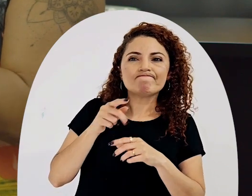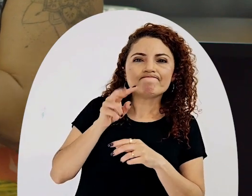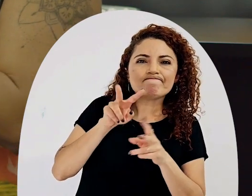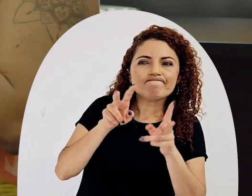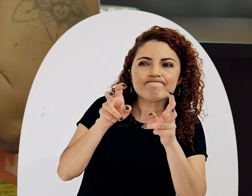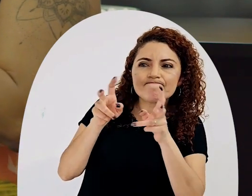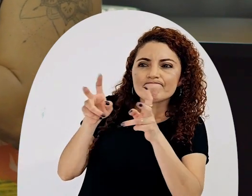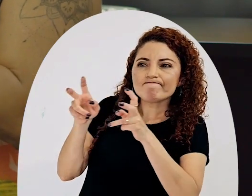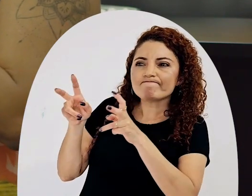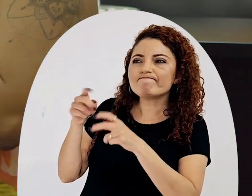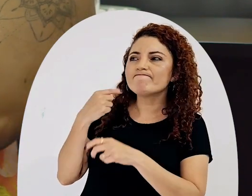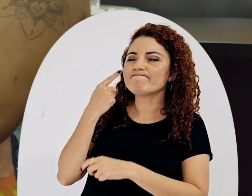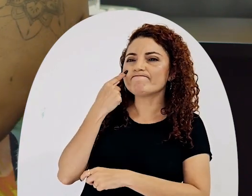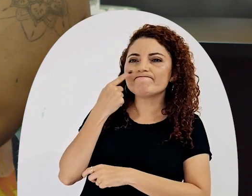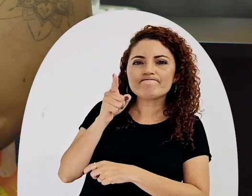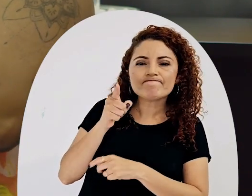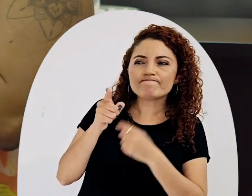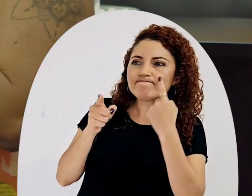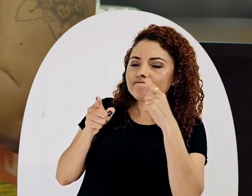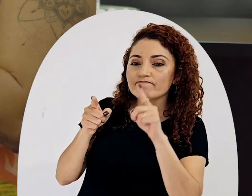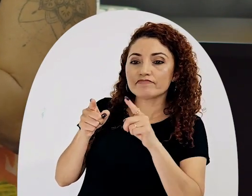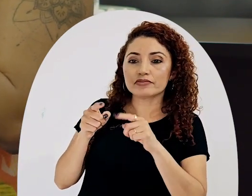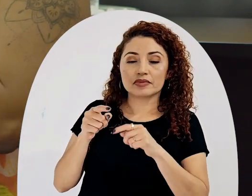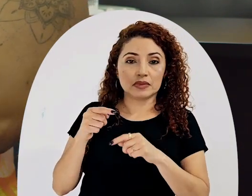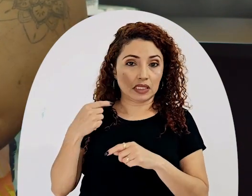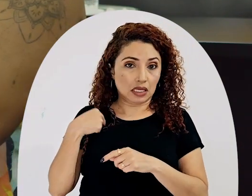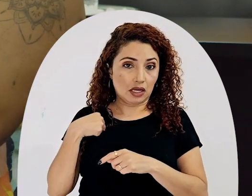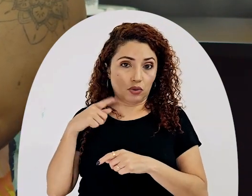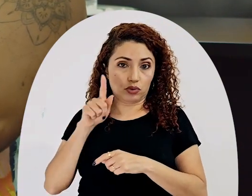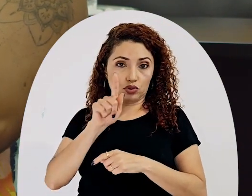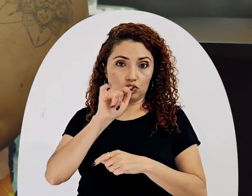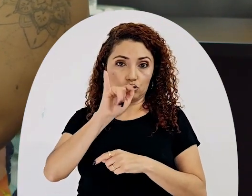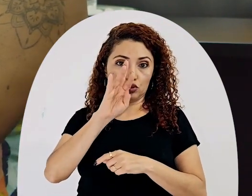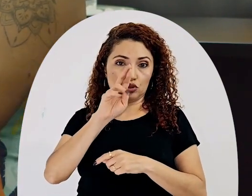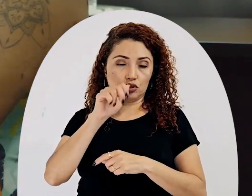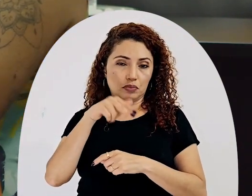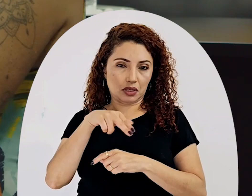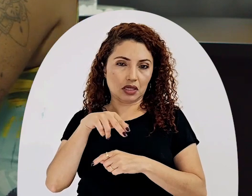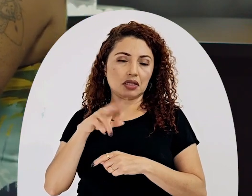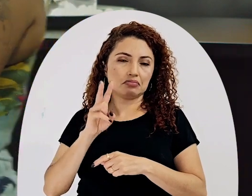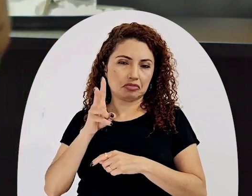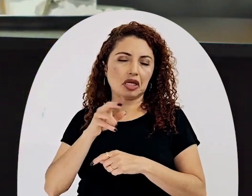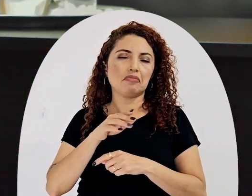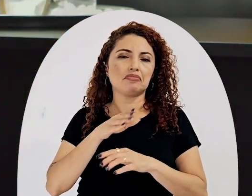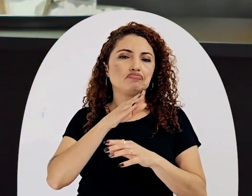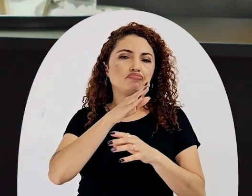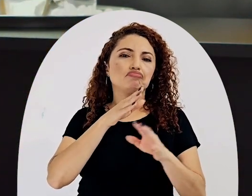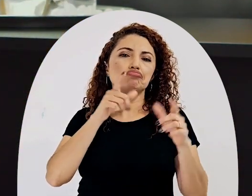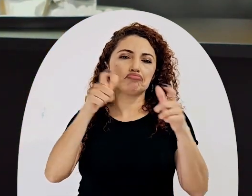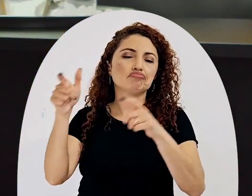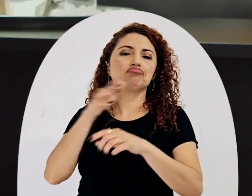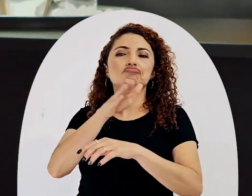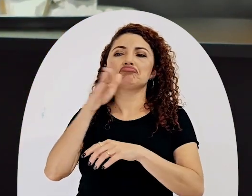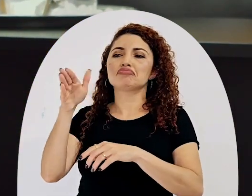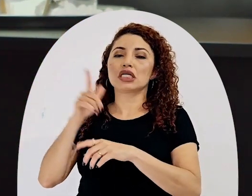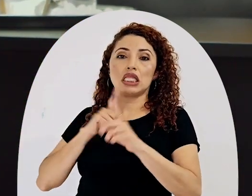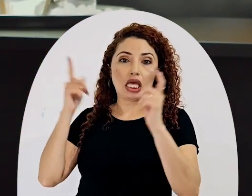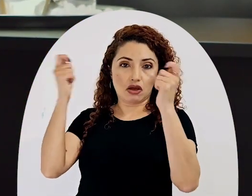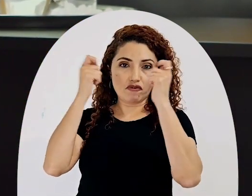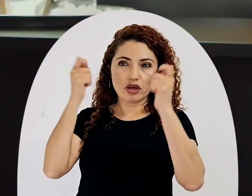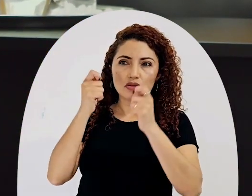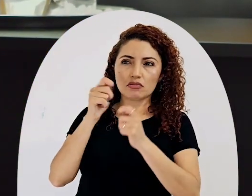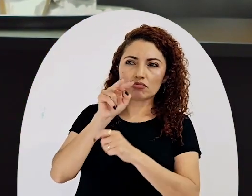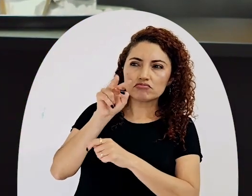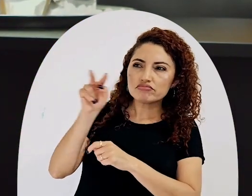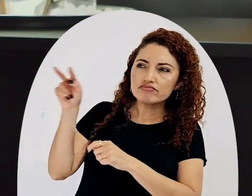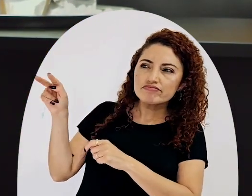eu estou sempre, eu e Gibrana, por exemplo, estamos sempre em espaços que promovem eventos e tudo mais. Eu sempre faço a leitura das pessoas